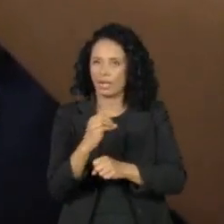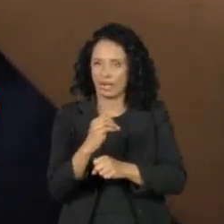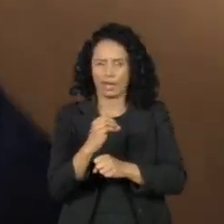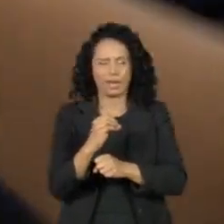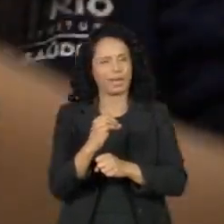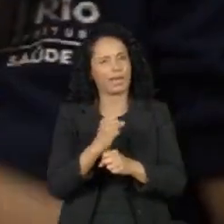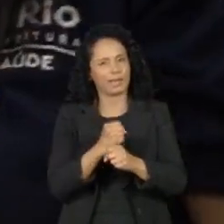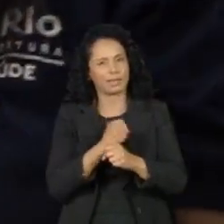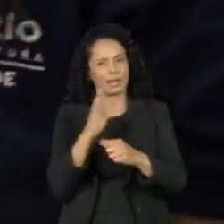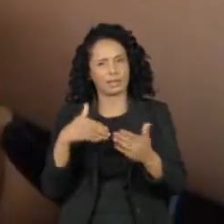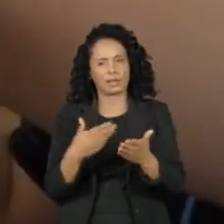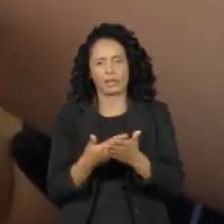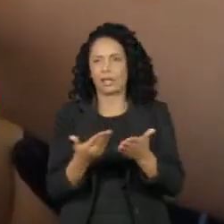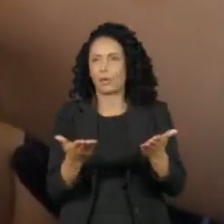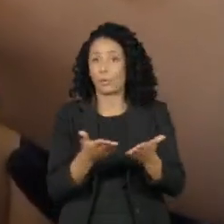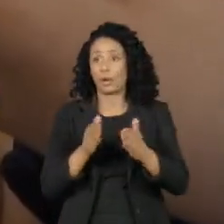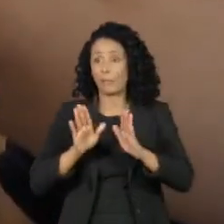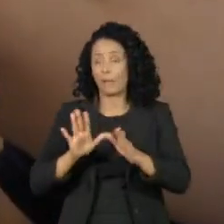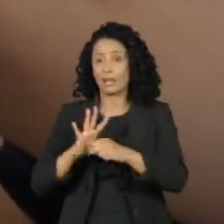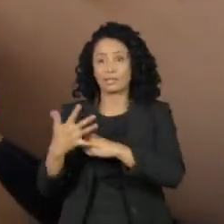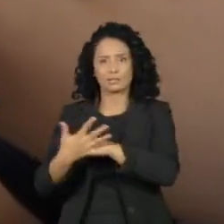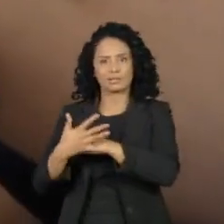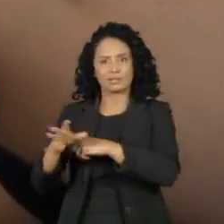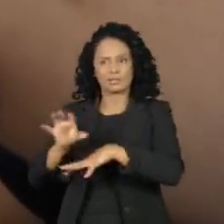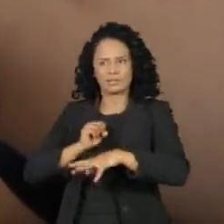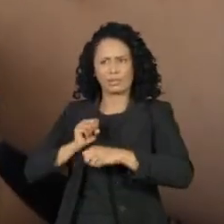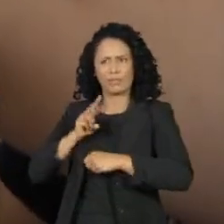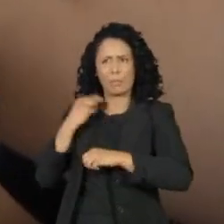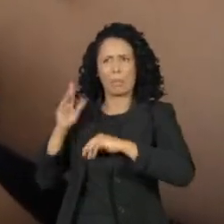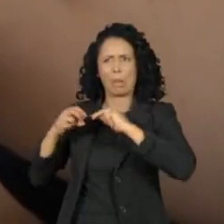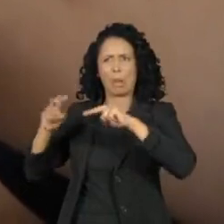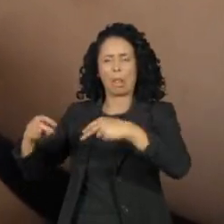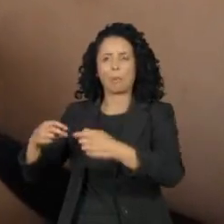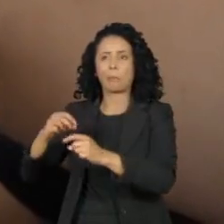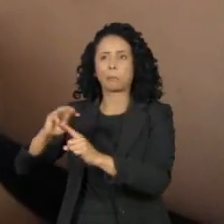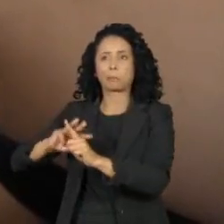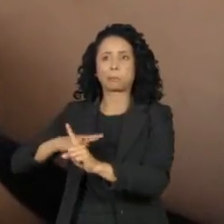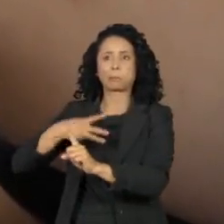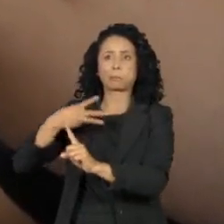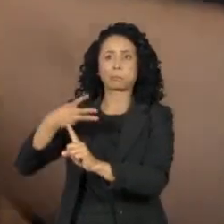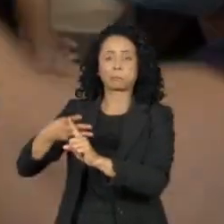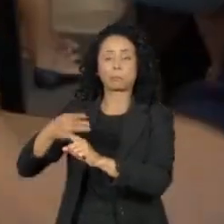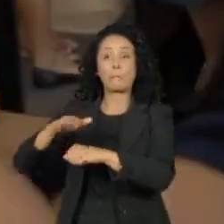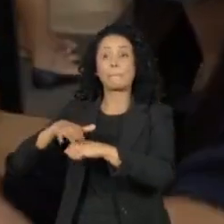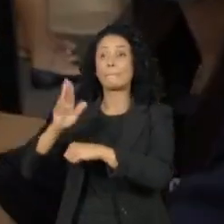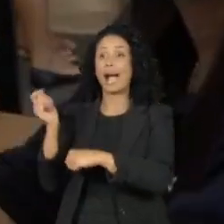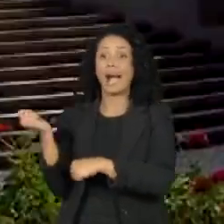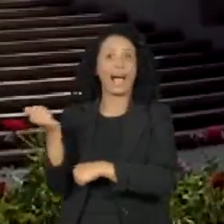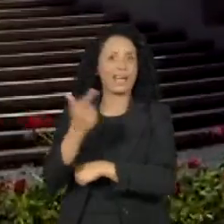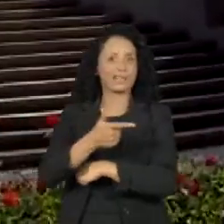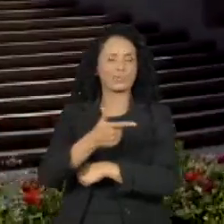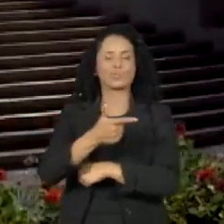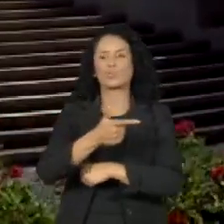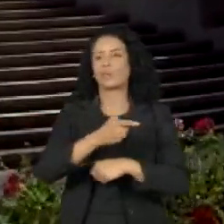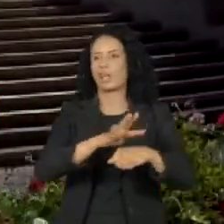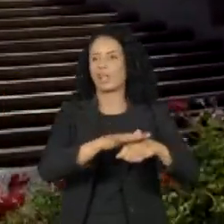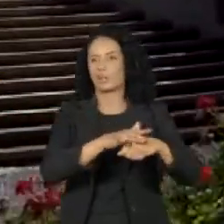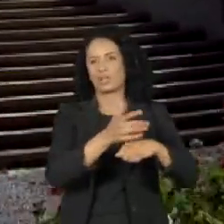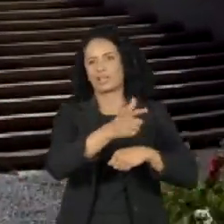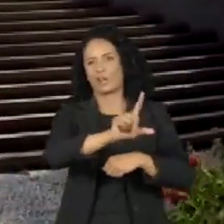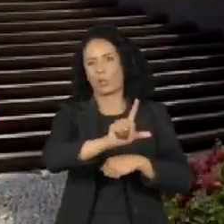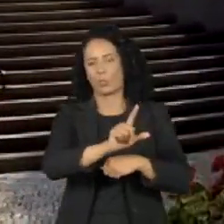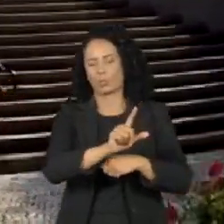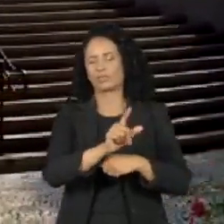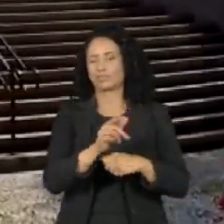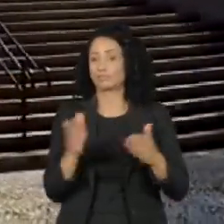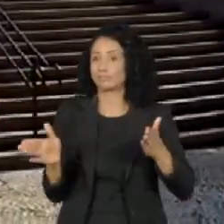a Covid-19 matou mais que o triplo de outras 14 doenças em 10 anos. Esses dados são